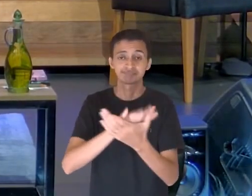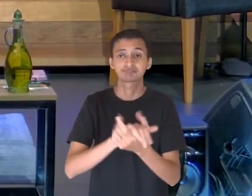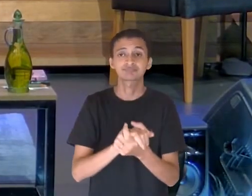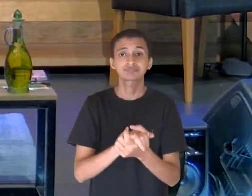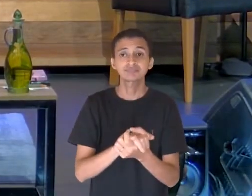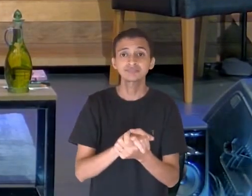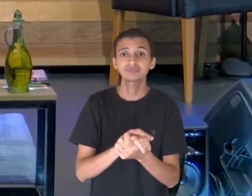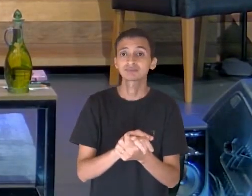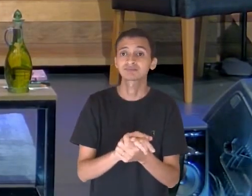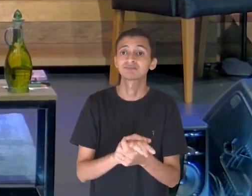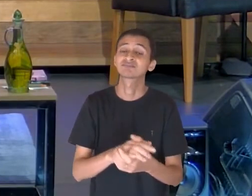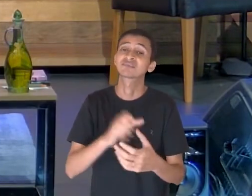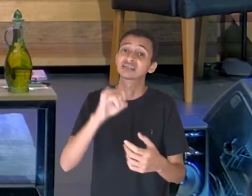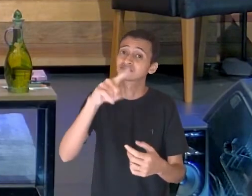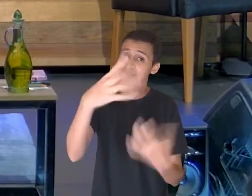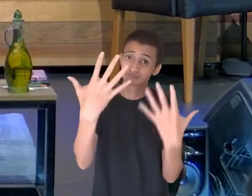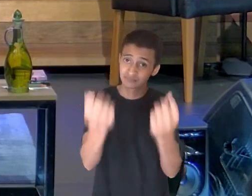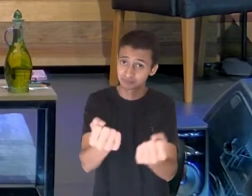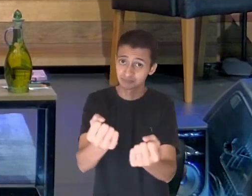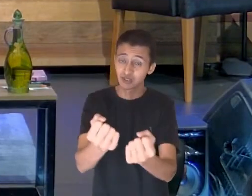E se você não colher, seus filhos vão colher.